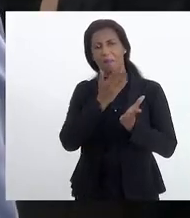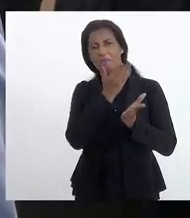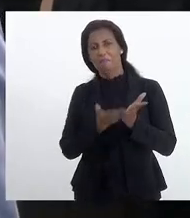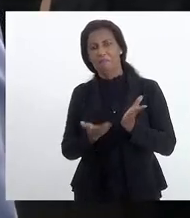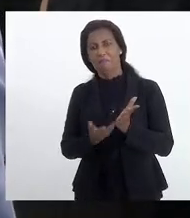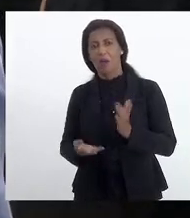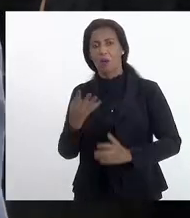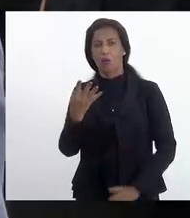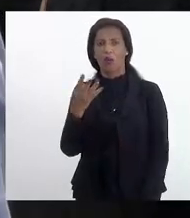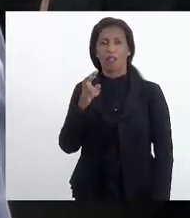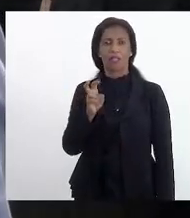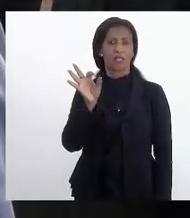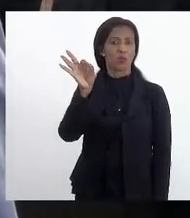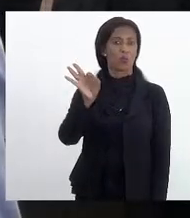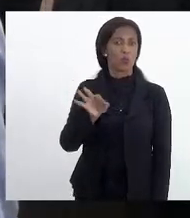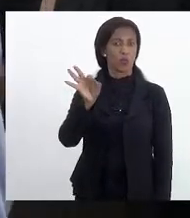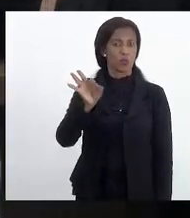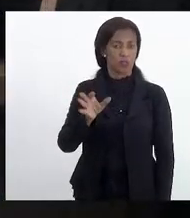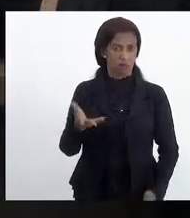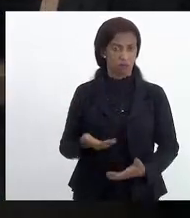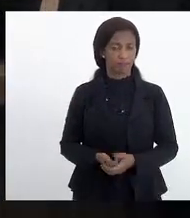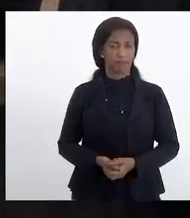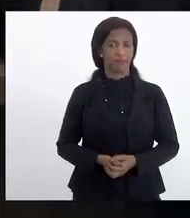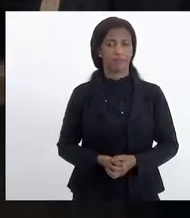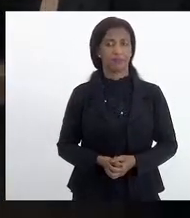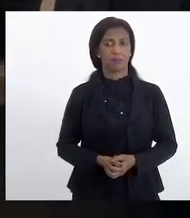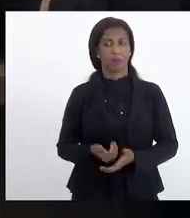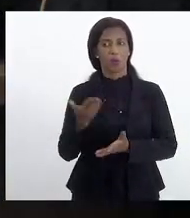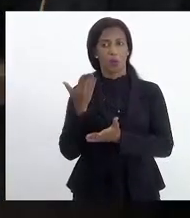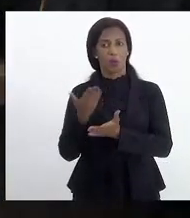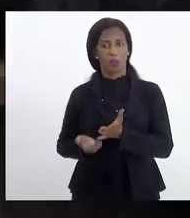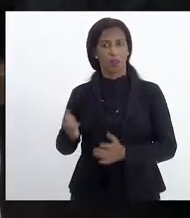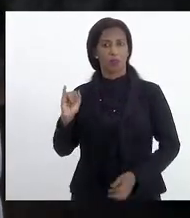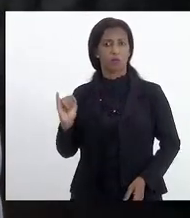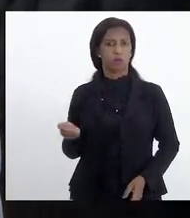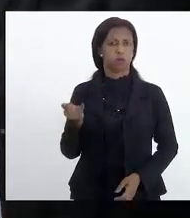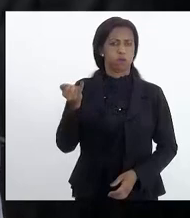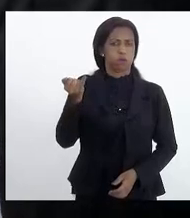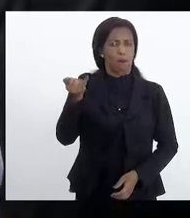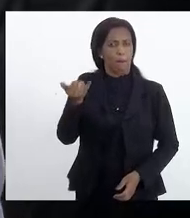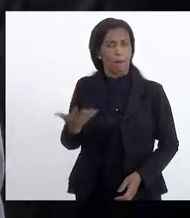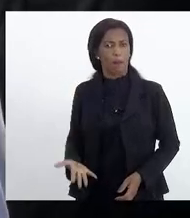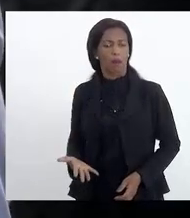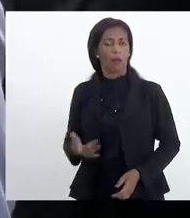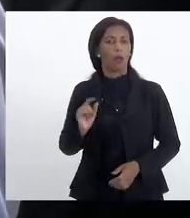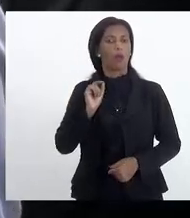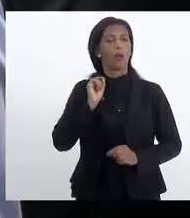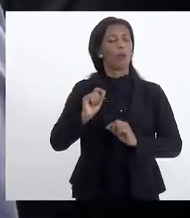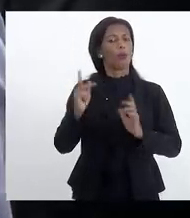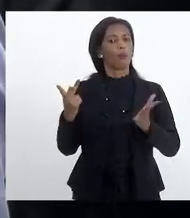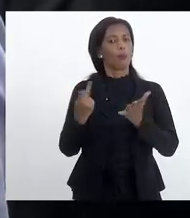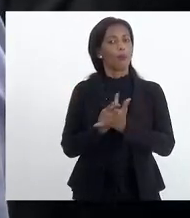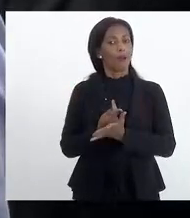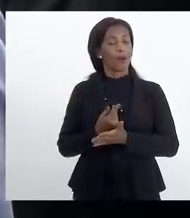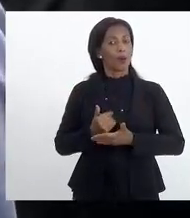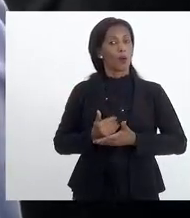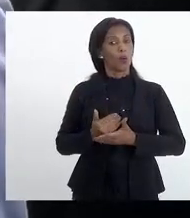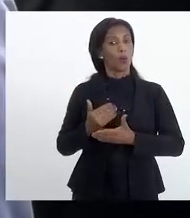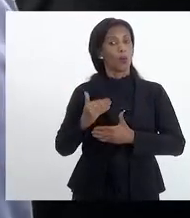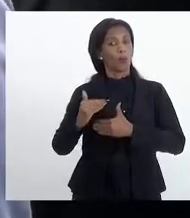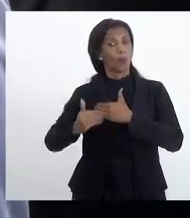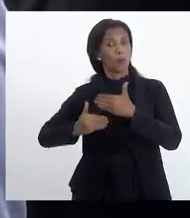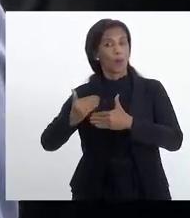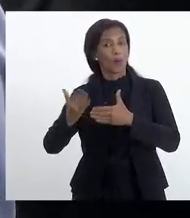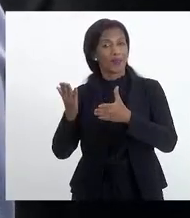de 45%, né, com perdas inflacionárias nesse período, o que evidentemente reflete um processo